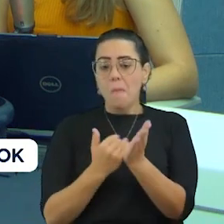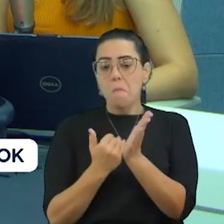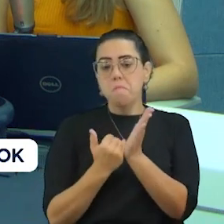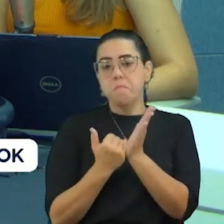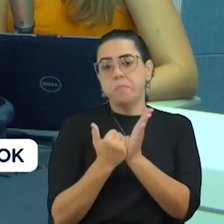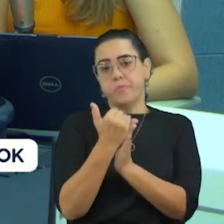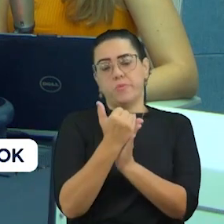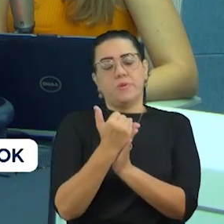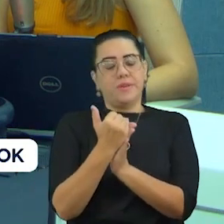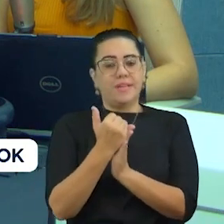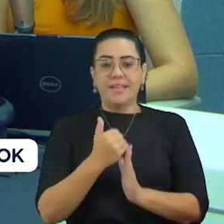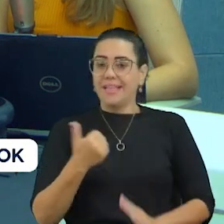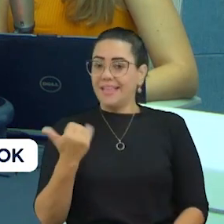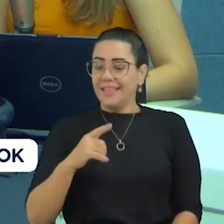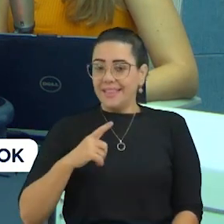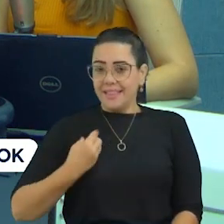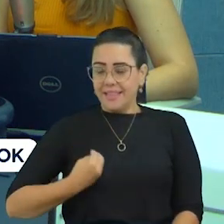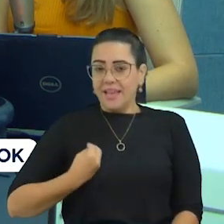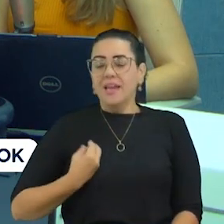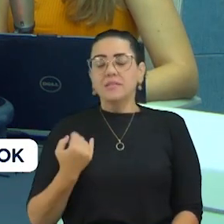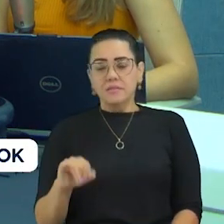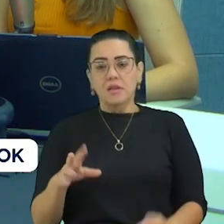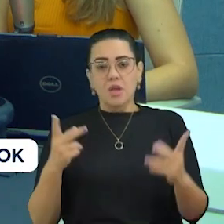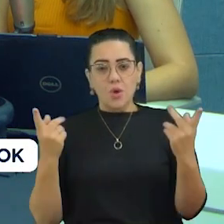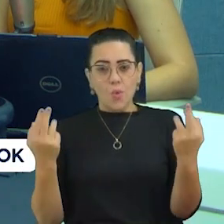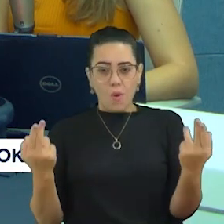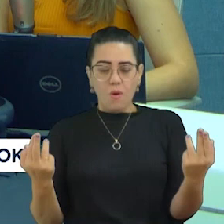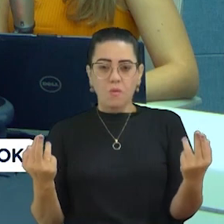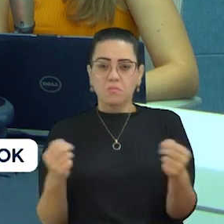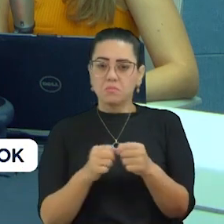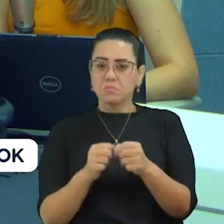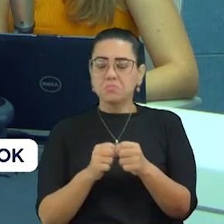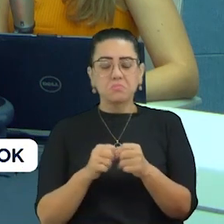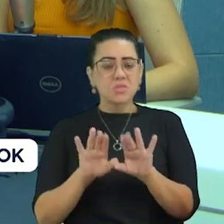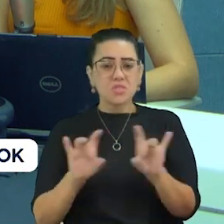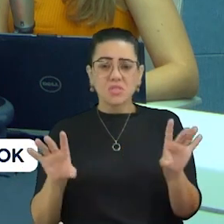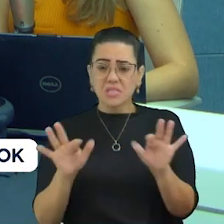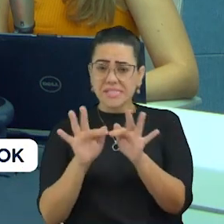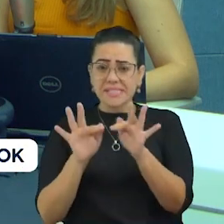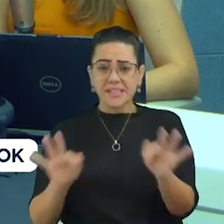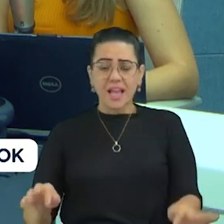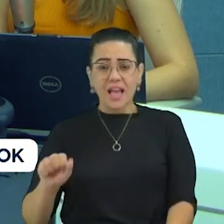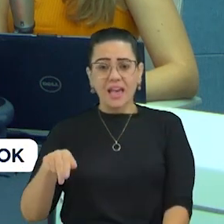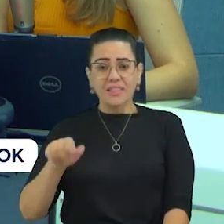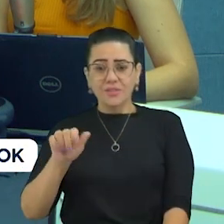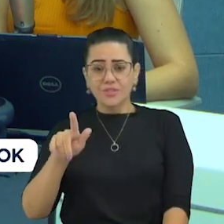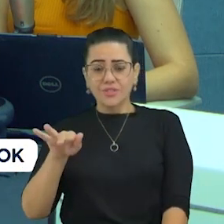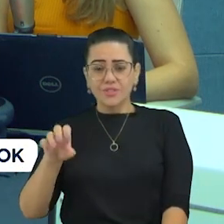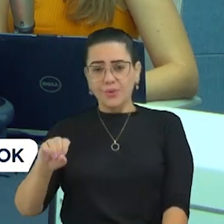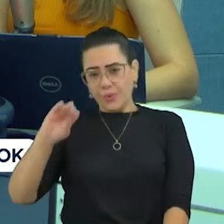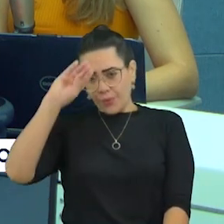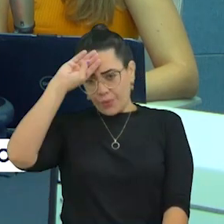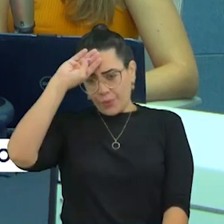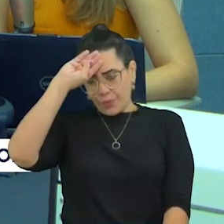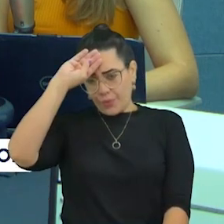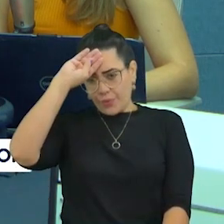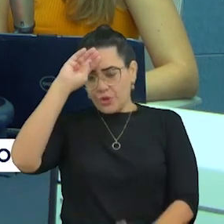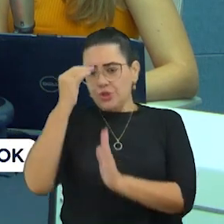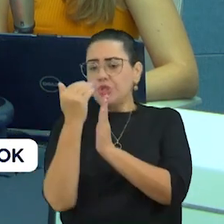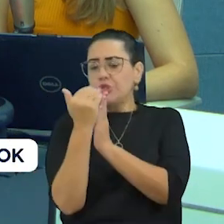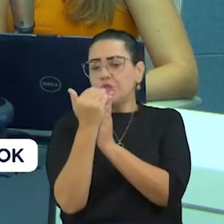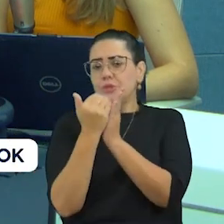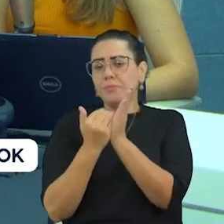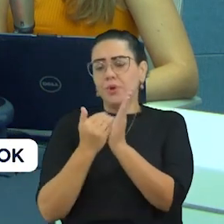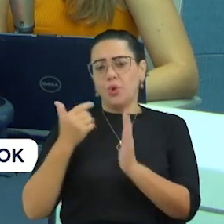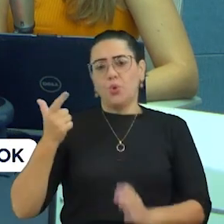a infecção enquanto eu tomo analgésico. O analgésico apenas vai tirar a dor ou diminuir a inflamação.